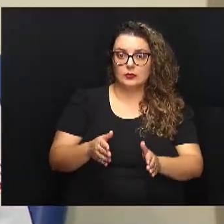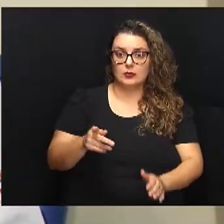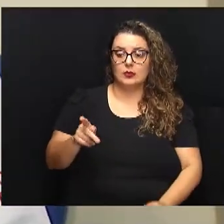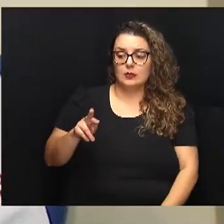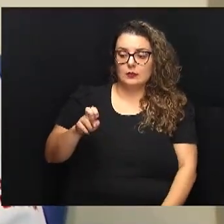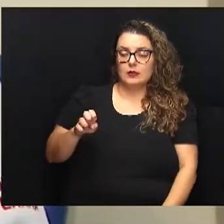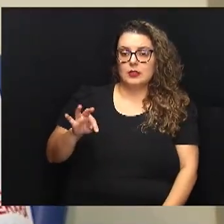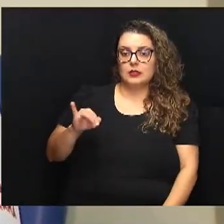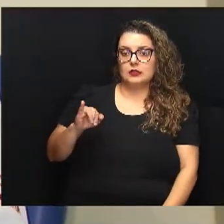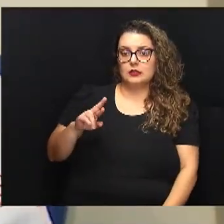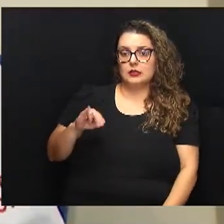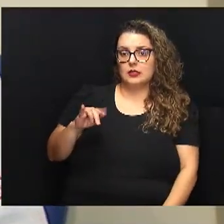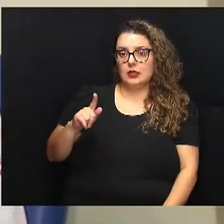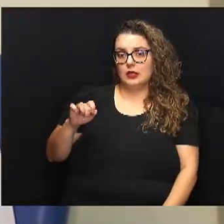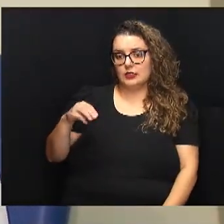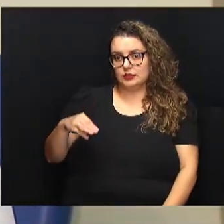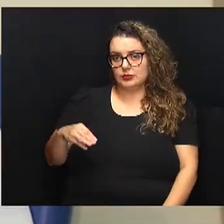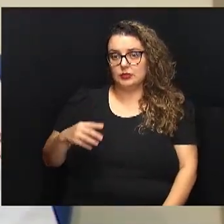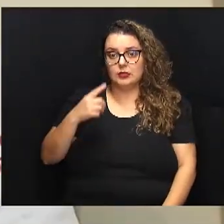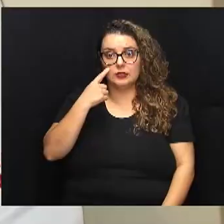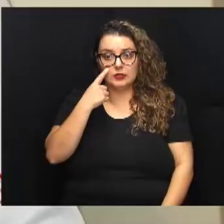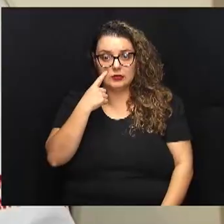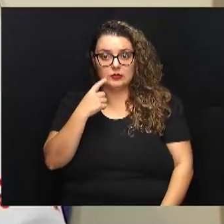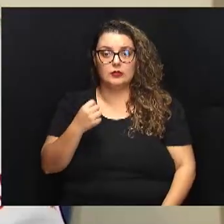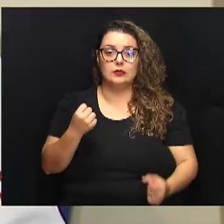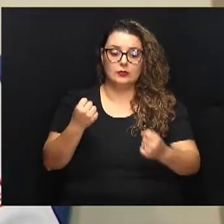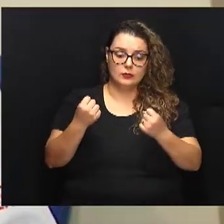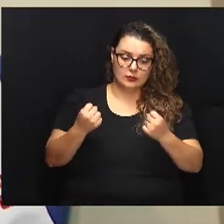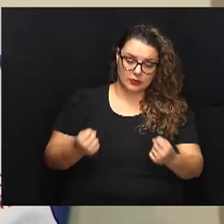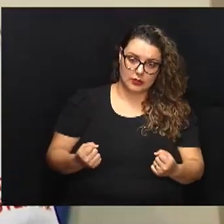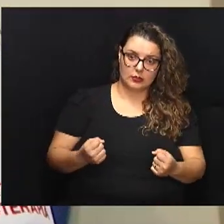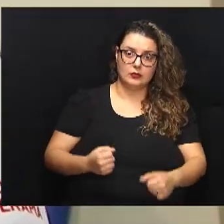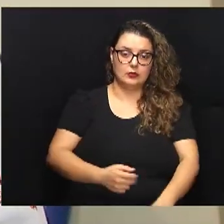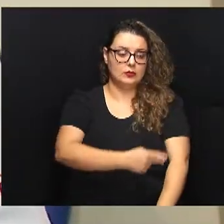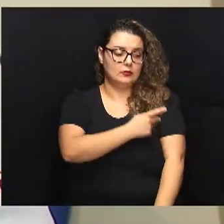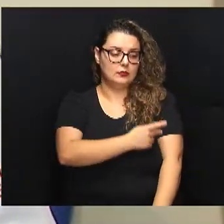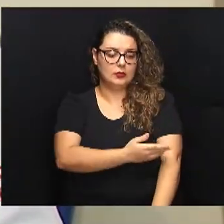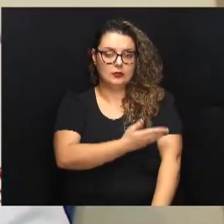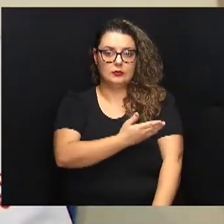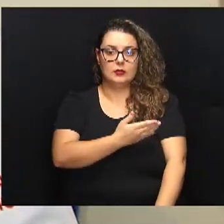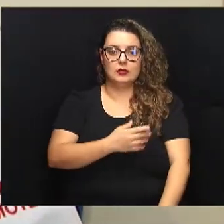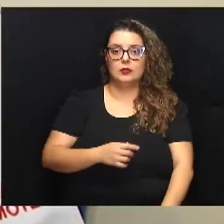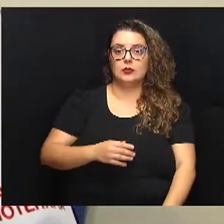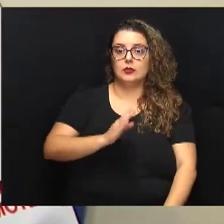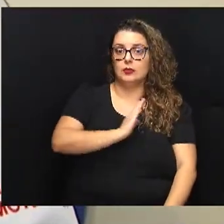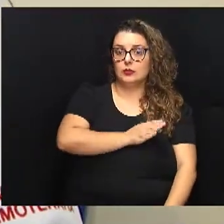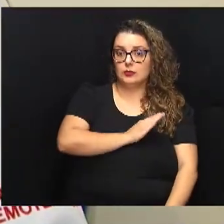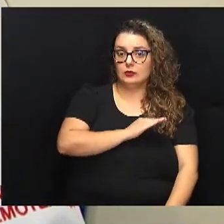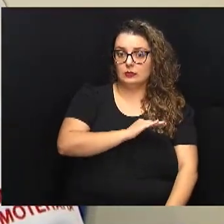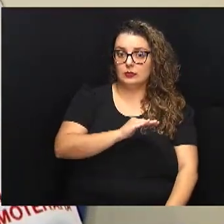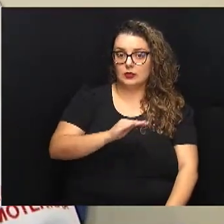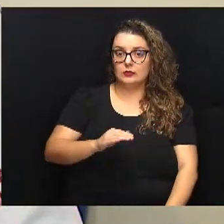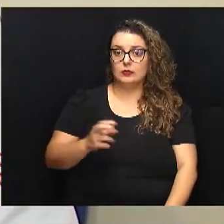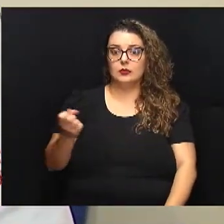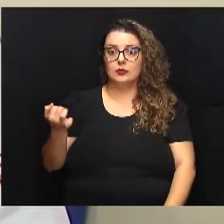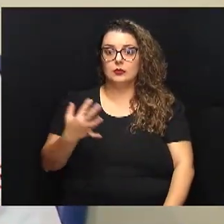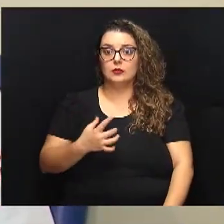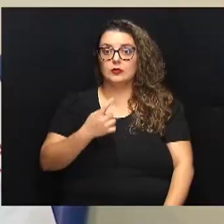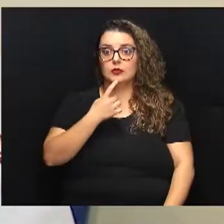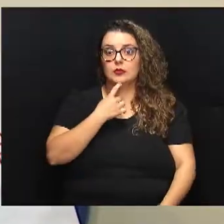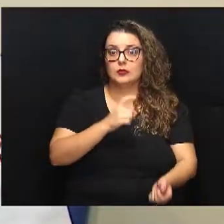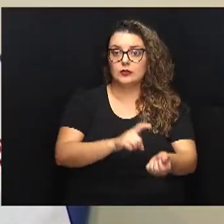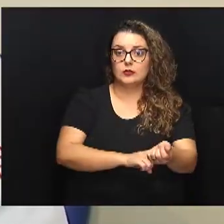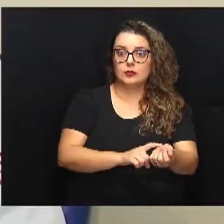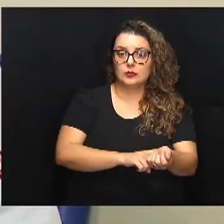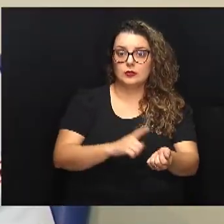pré-triagem. Nessa pré-triagem, a gente vai ver o peso, a gente vai ver sua pressão, a gente vai ver sua frequência cardíaca e a gente vai ver a quantidade de sangue que tem